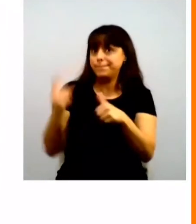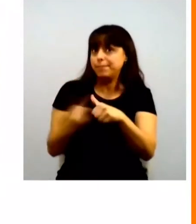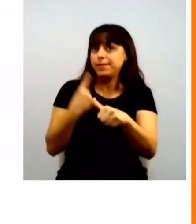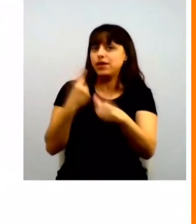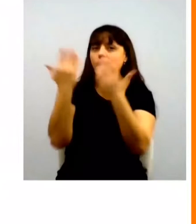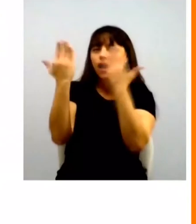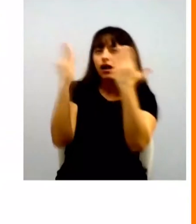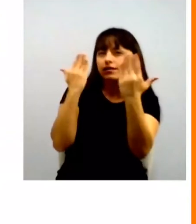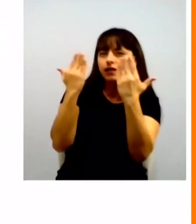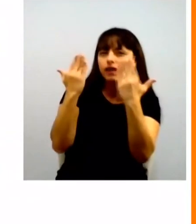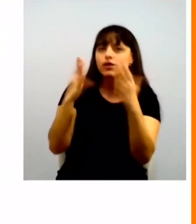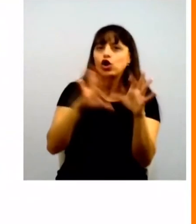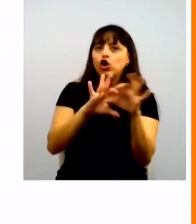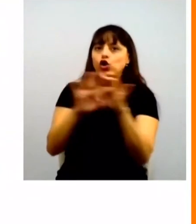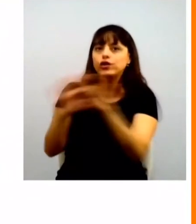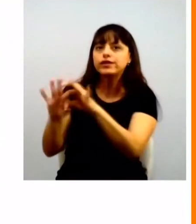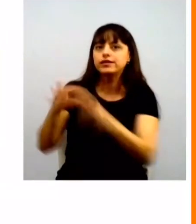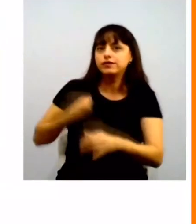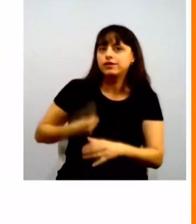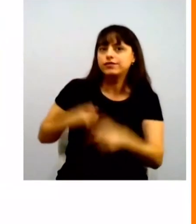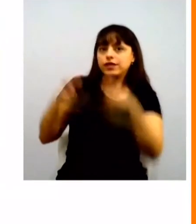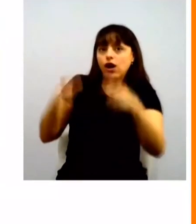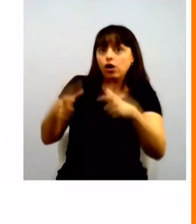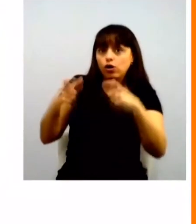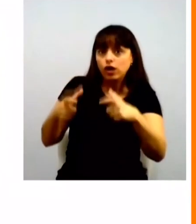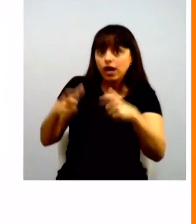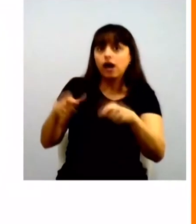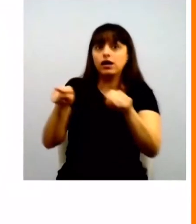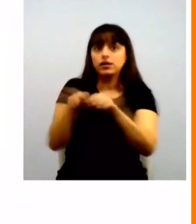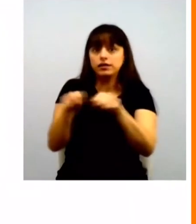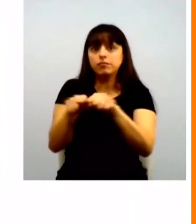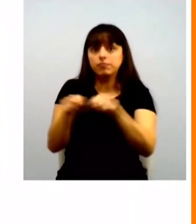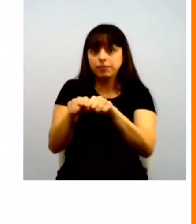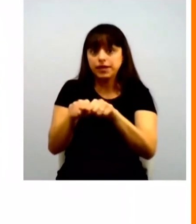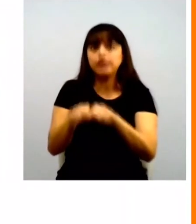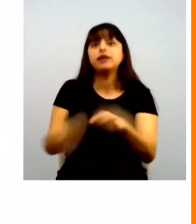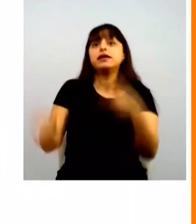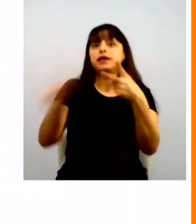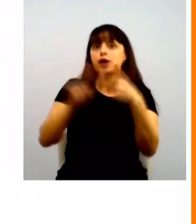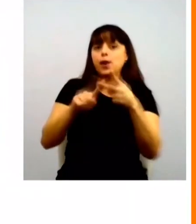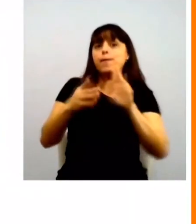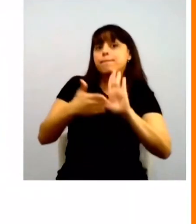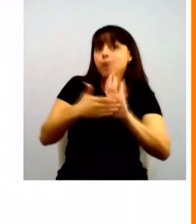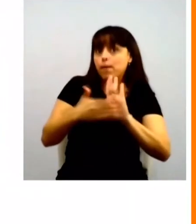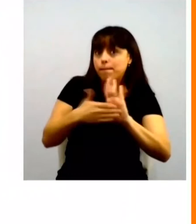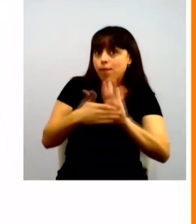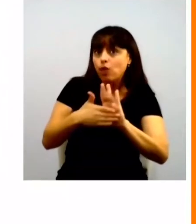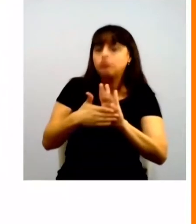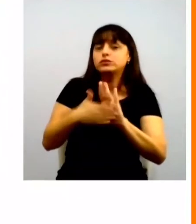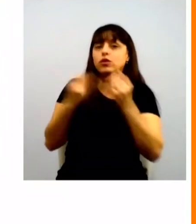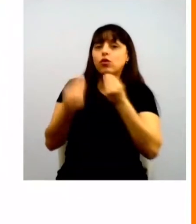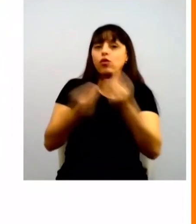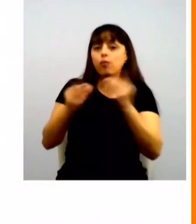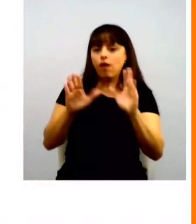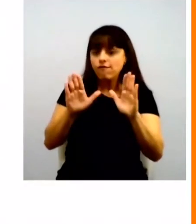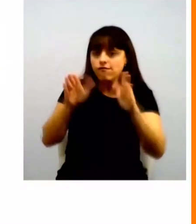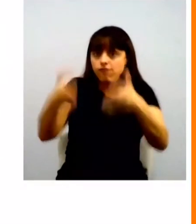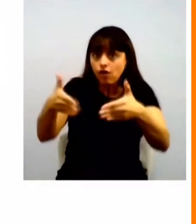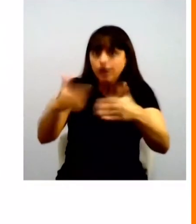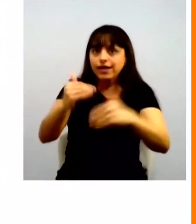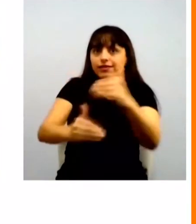em base aos elementos de análise do enfoque cultural para o desenvolvimento, que são estas quatro dimensões.